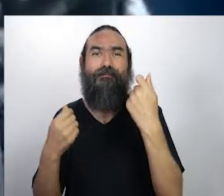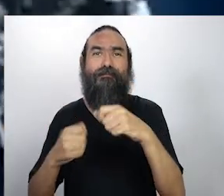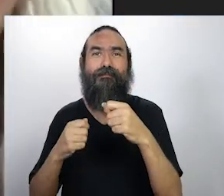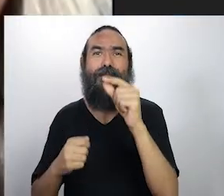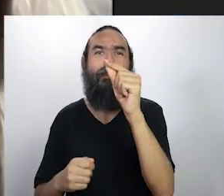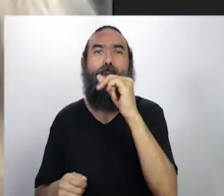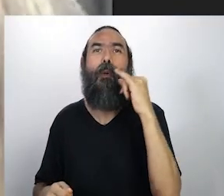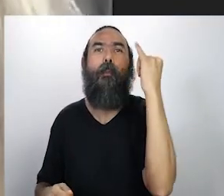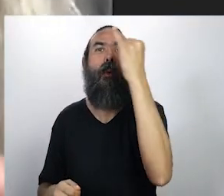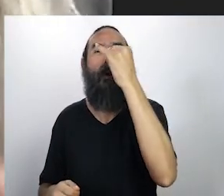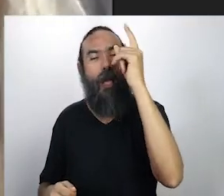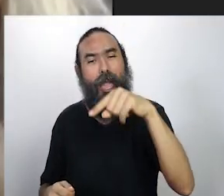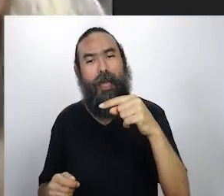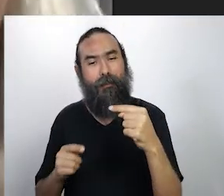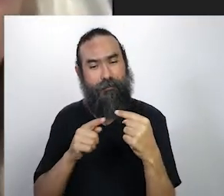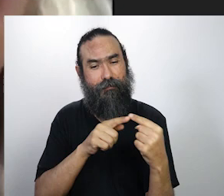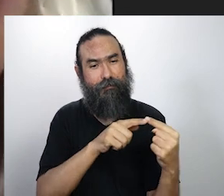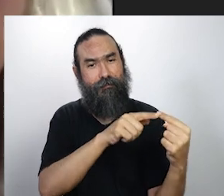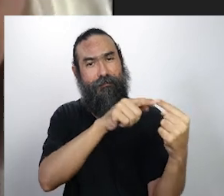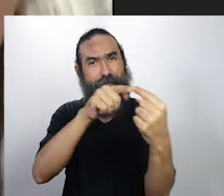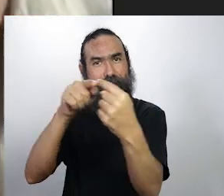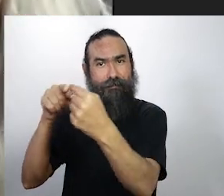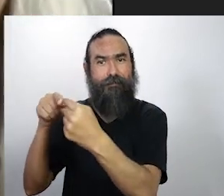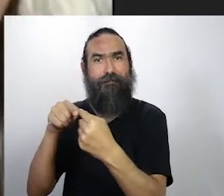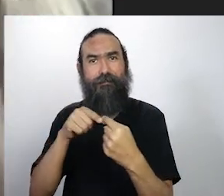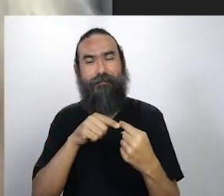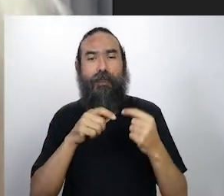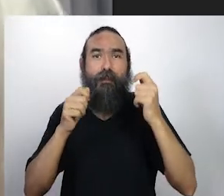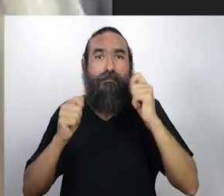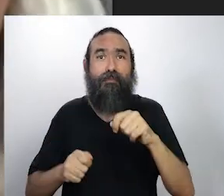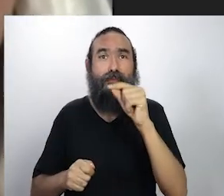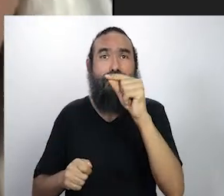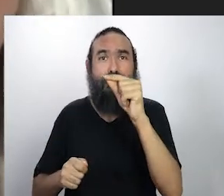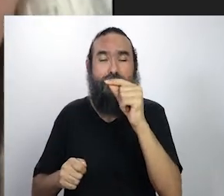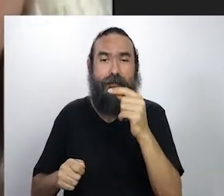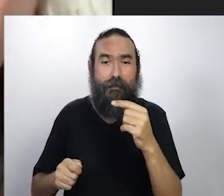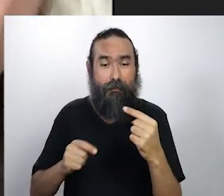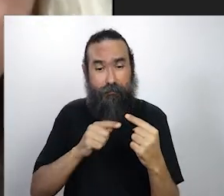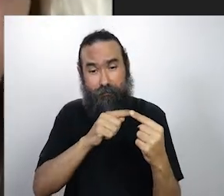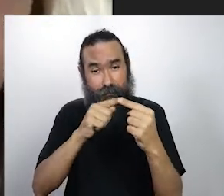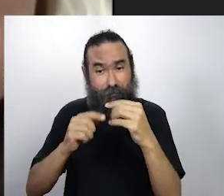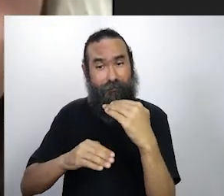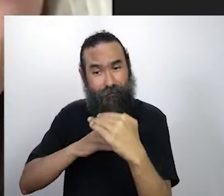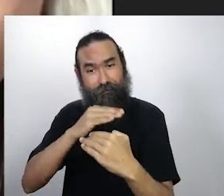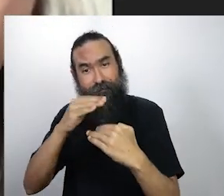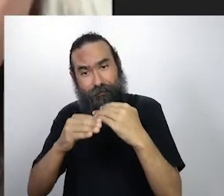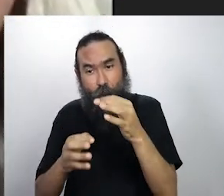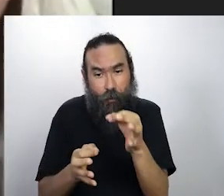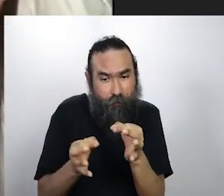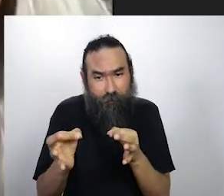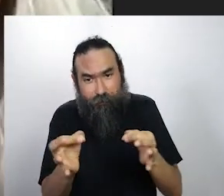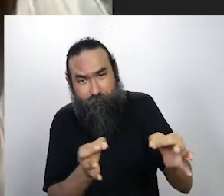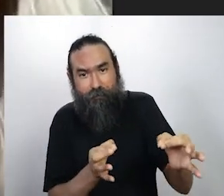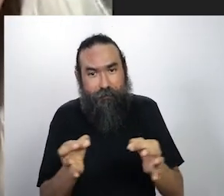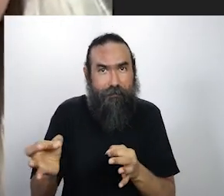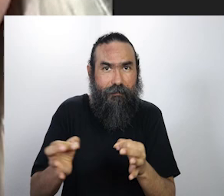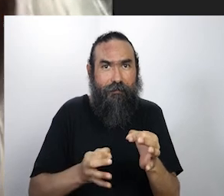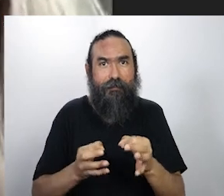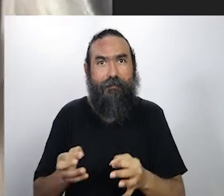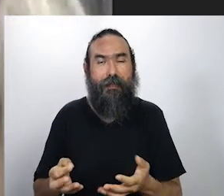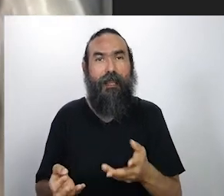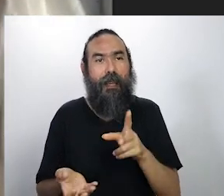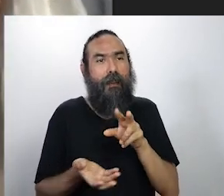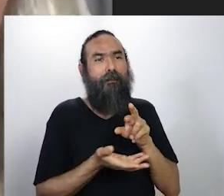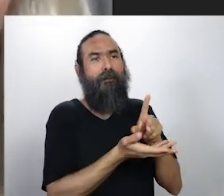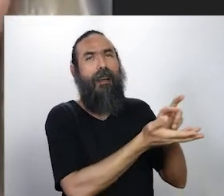sendo, né, rearranjadas, né? Eu brinco que são várias redes que se entrecruzam, né? Então, dizer